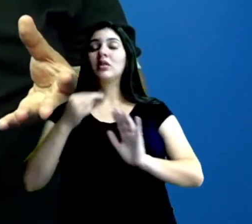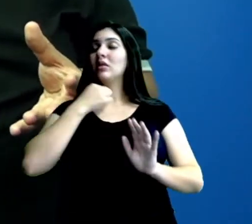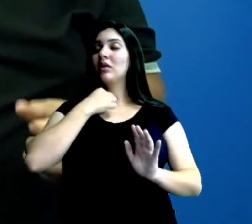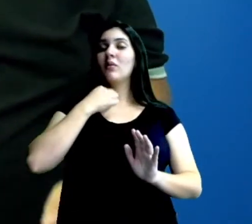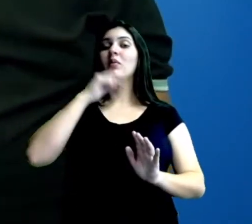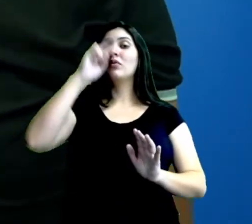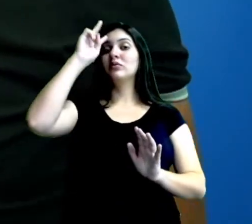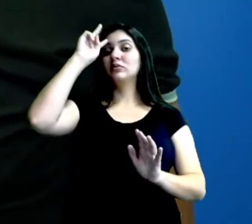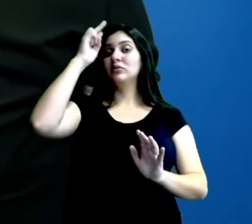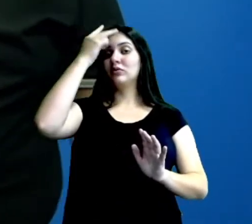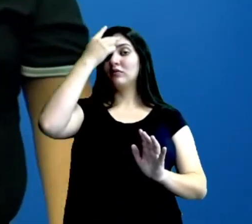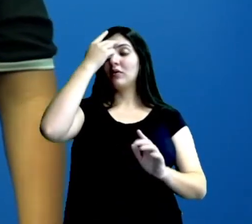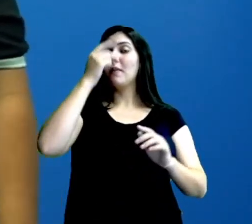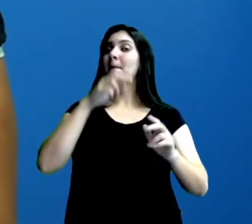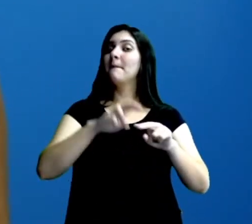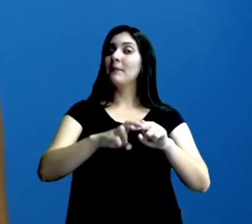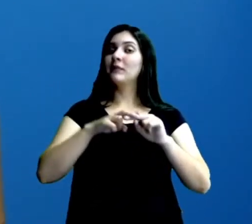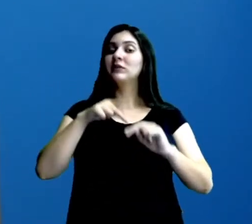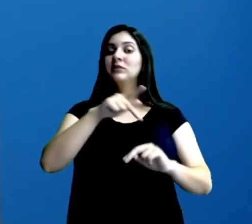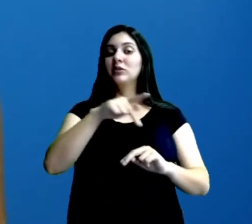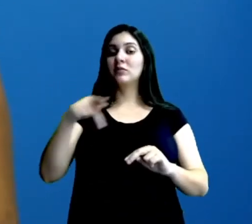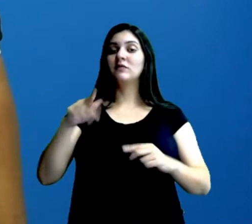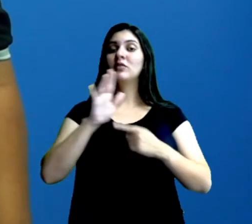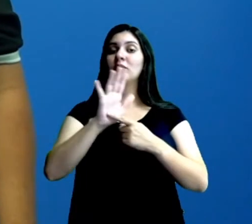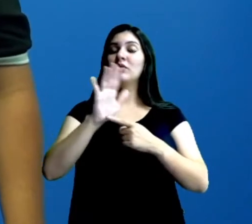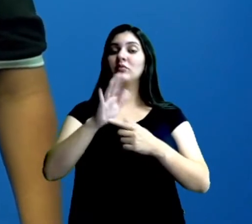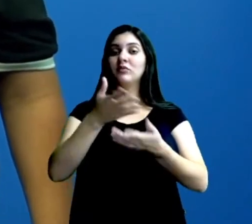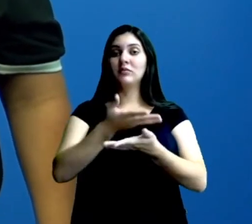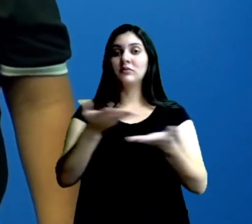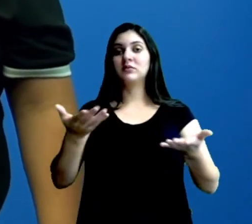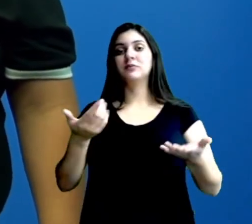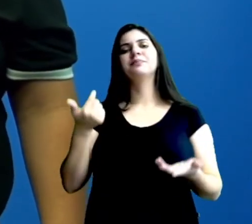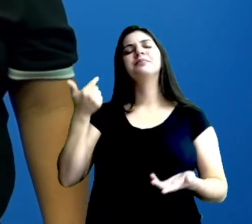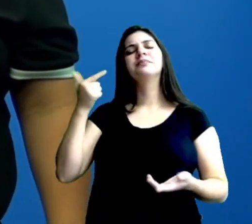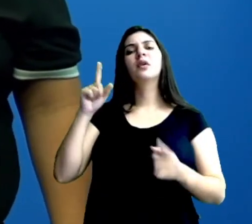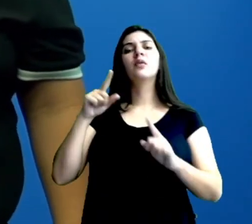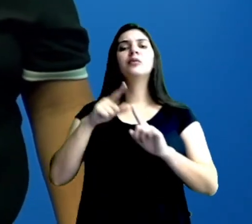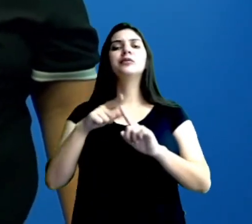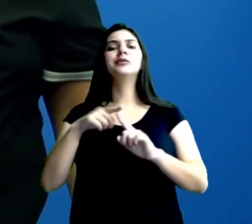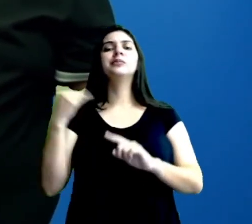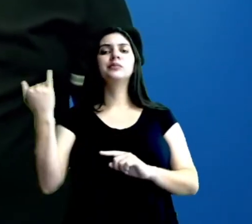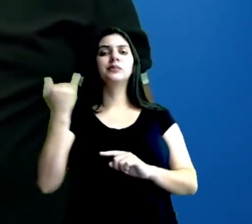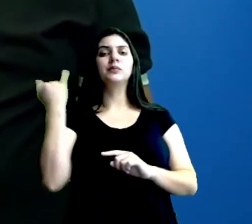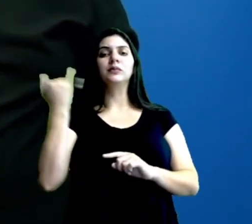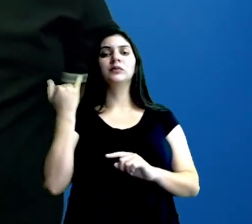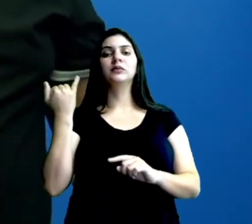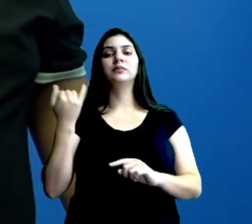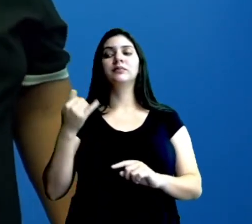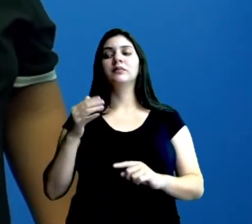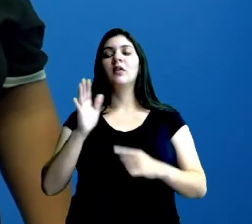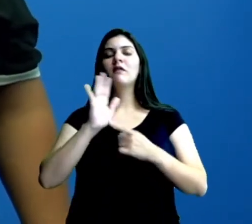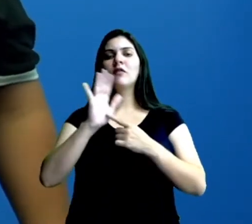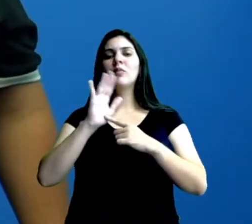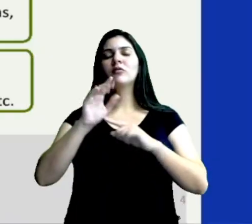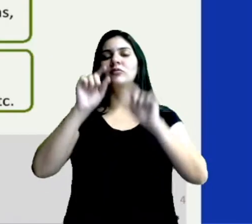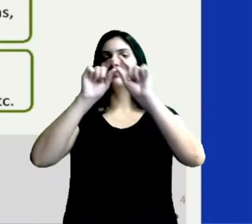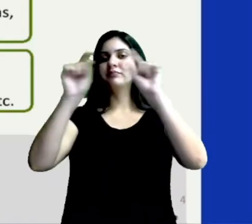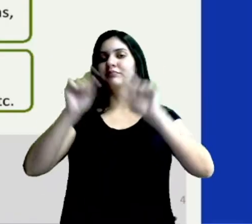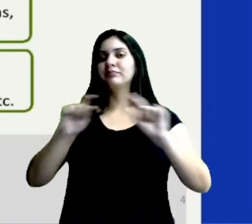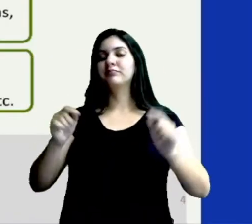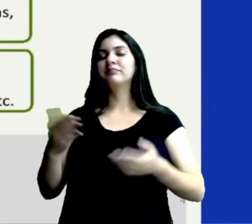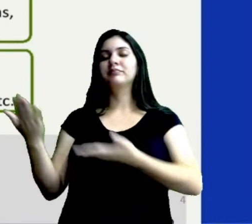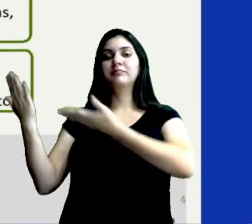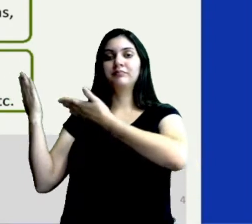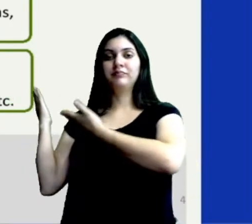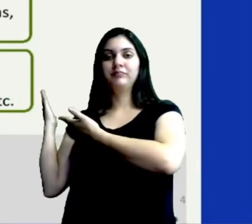isso que o professor trouxe para vocês. Outra coisa muito importante é essa tabelinha que o professor vai passar para você.